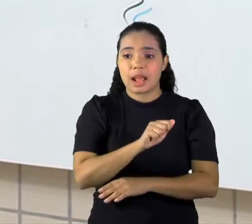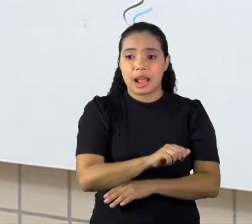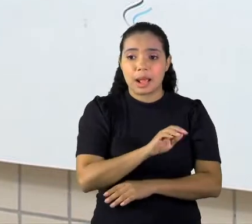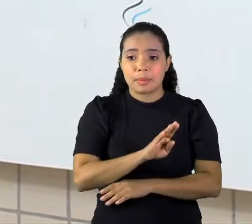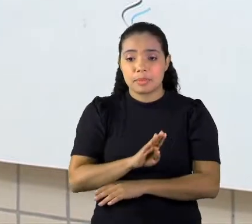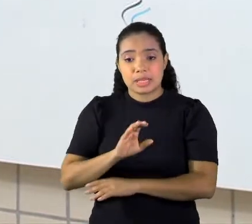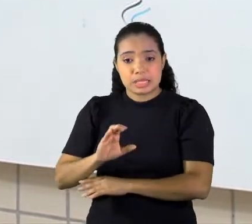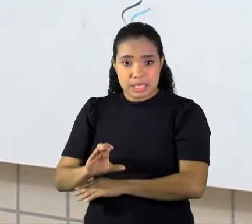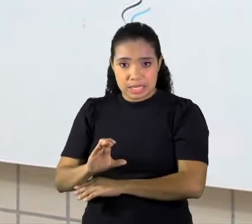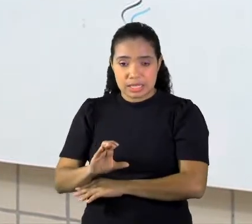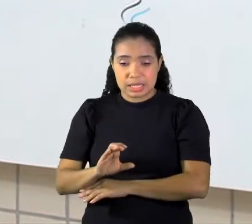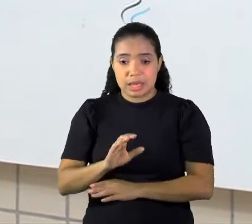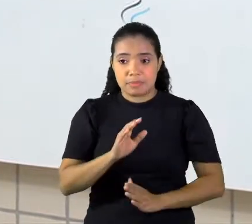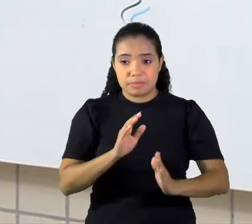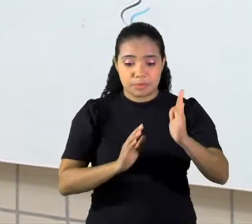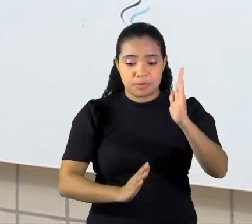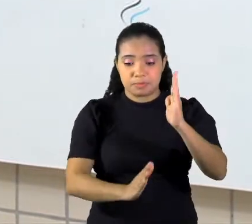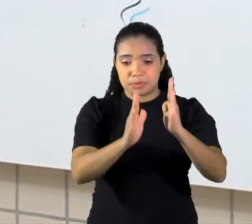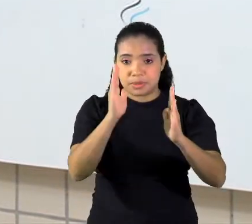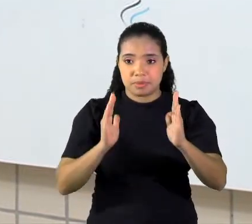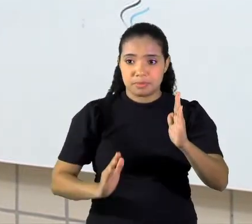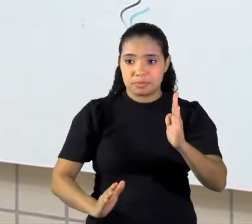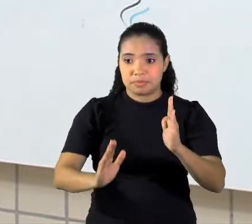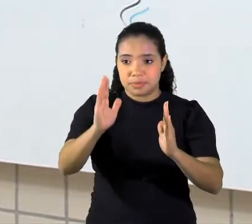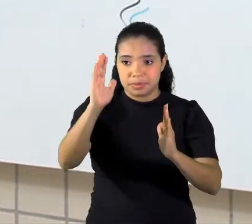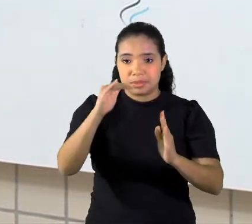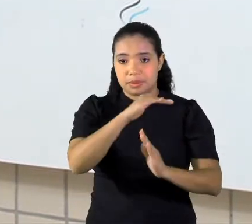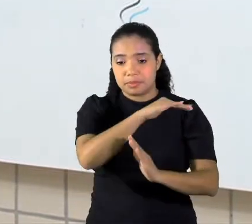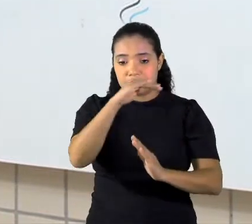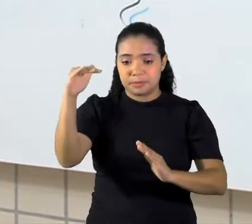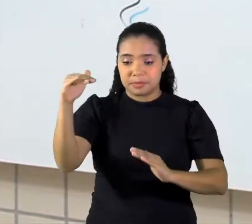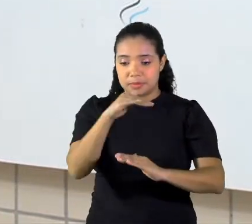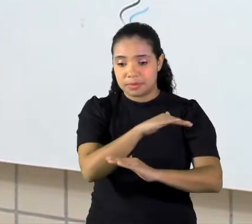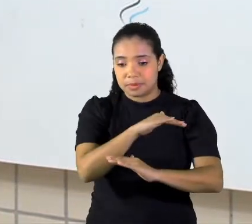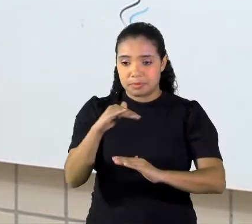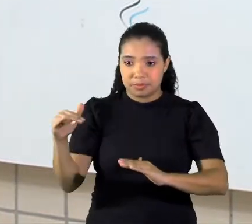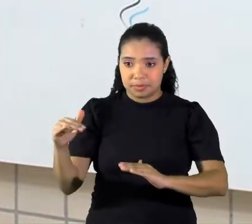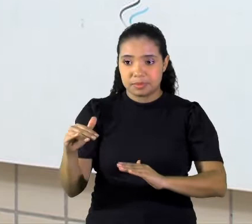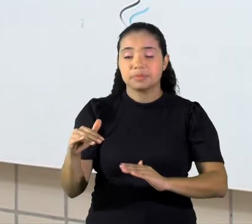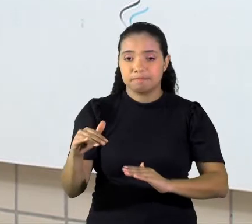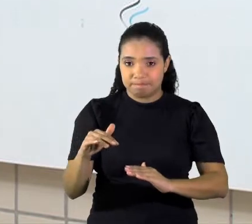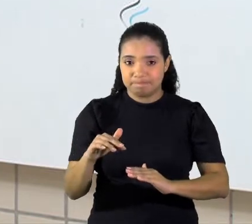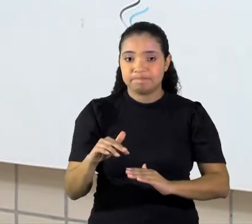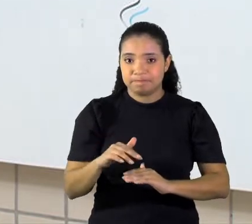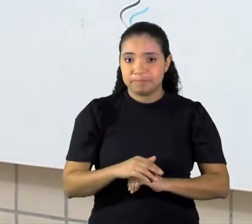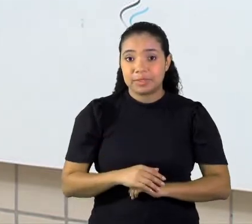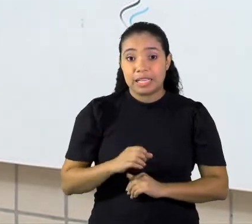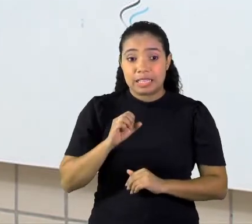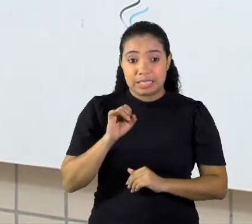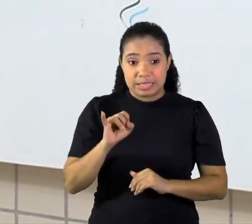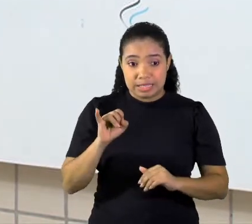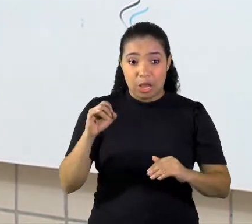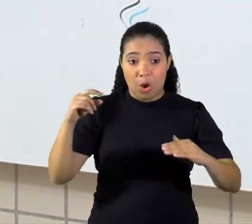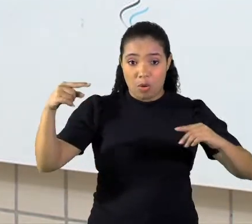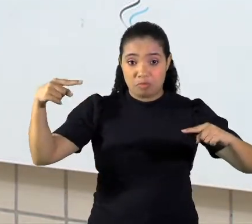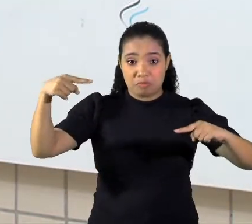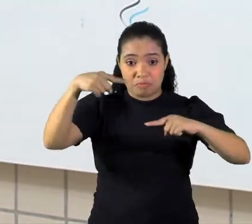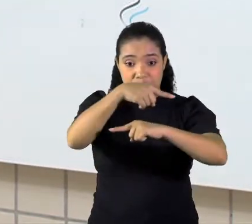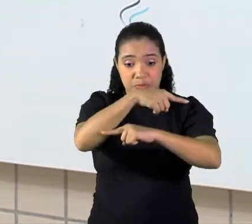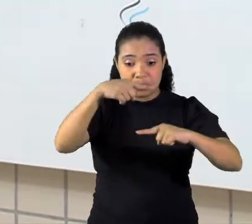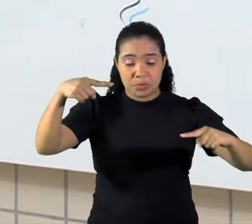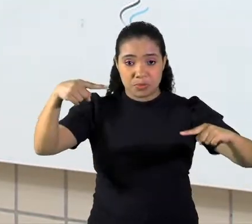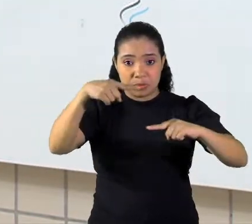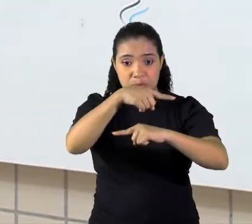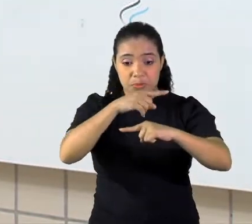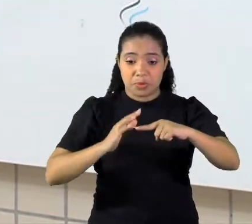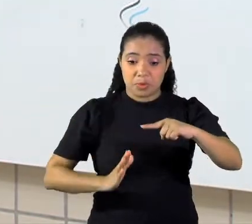C. Ela é cortada por duas transversais, duas retas que têm direções opostas. Se você prolongar essa reta aqui, você vai ver que aqui na